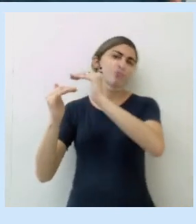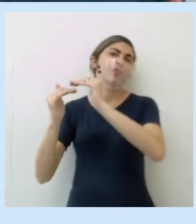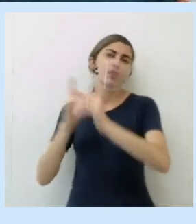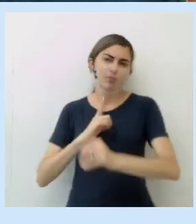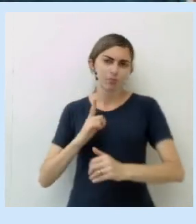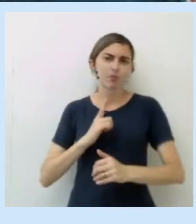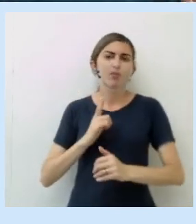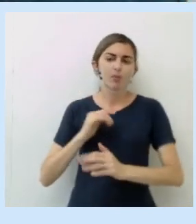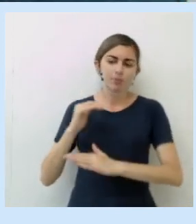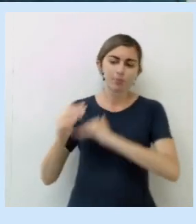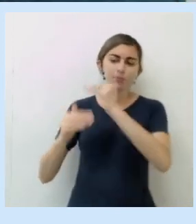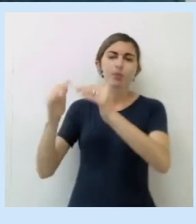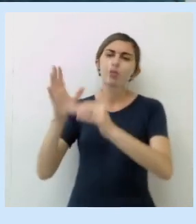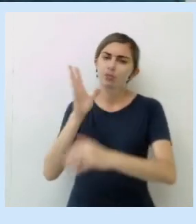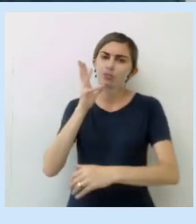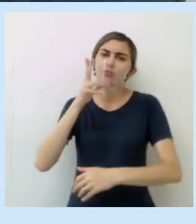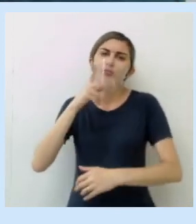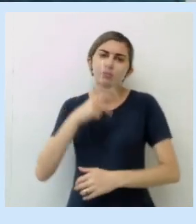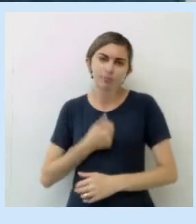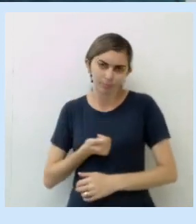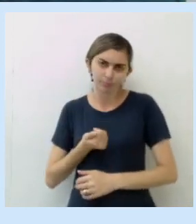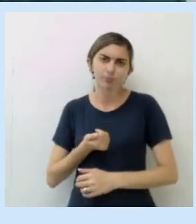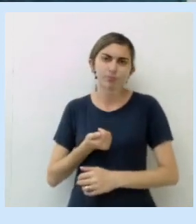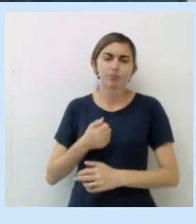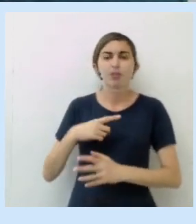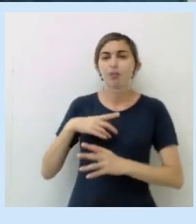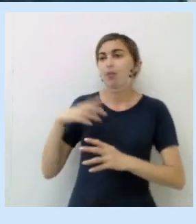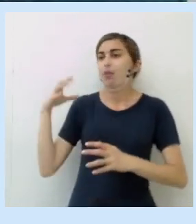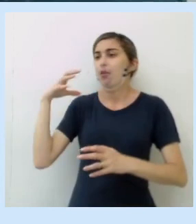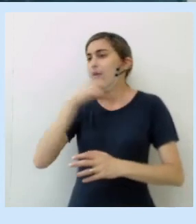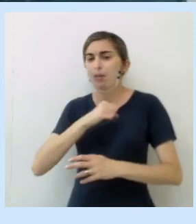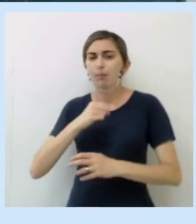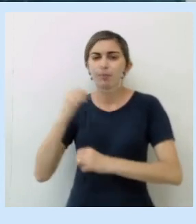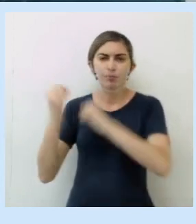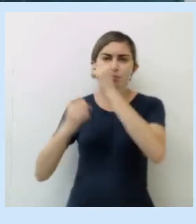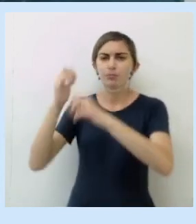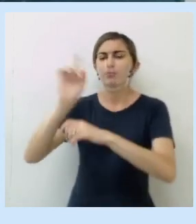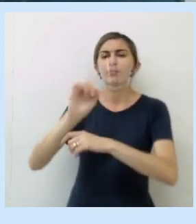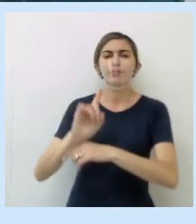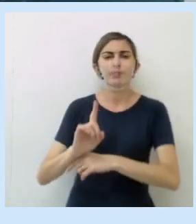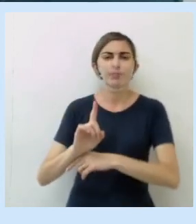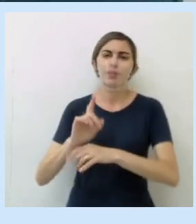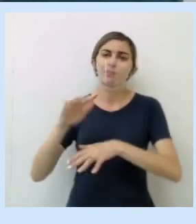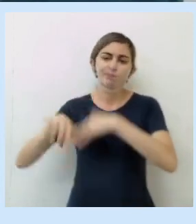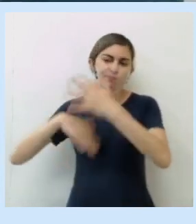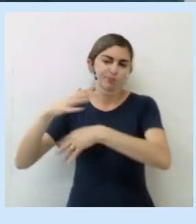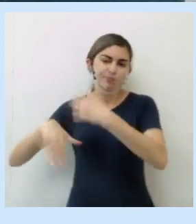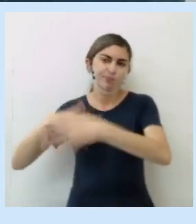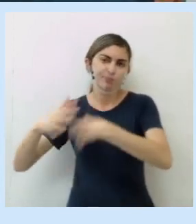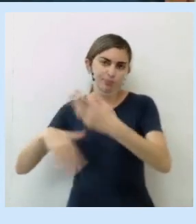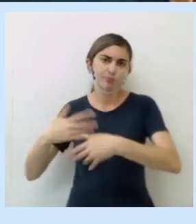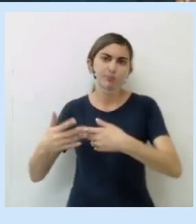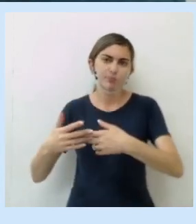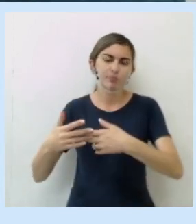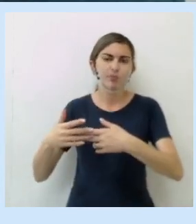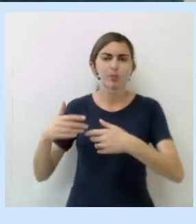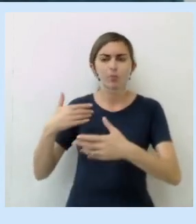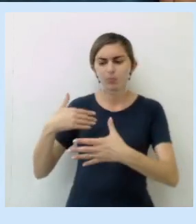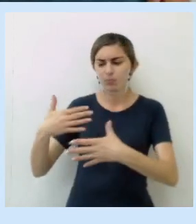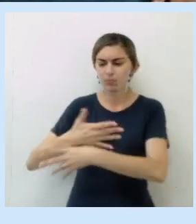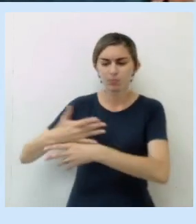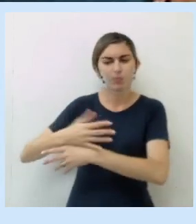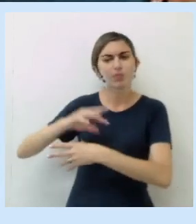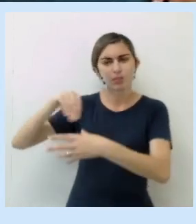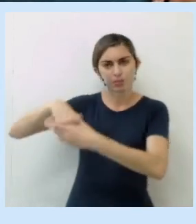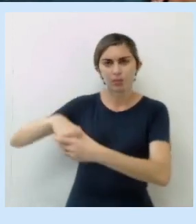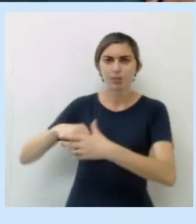ter um processo aí de desarticulação, né? A gente não vai ter algo muito articulado, então é muito desorganizado o processo de urbanização dentro